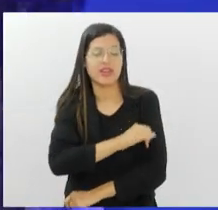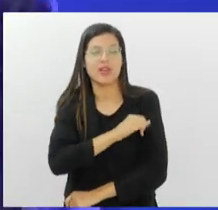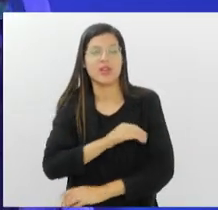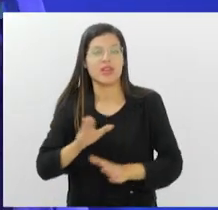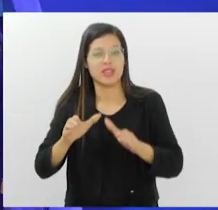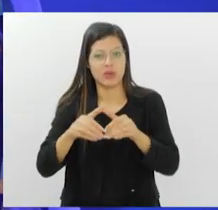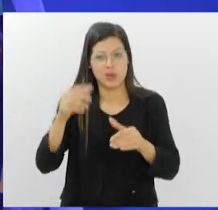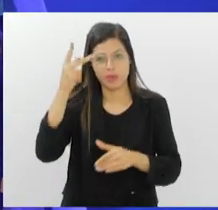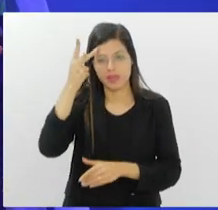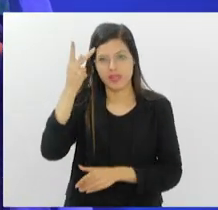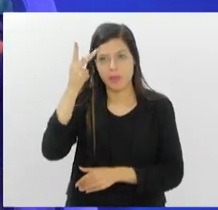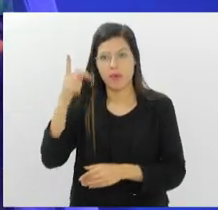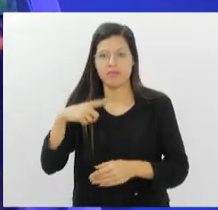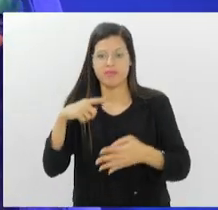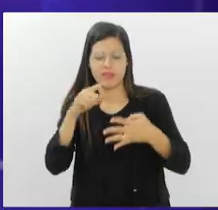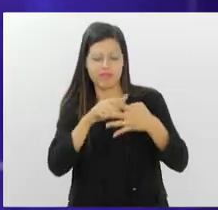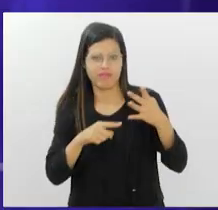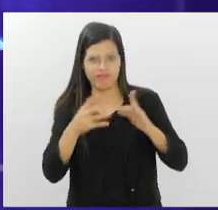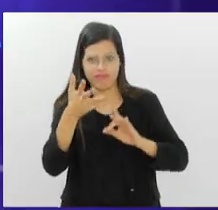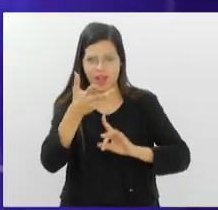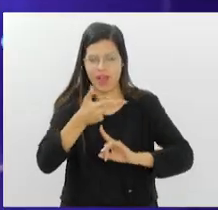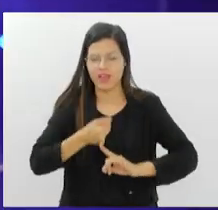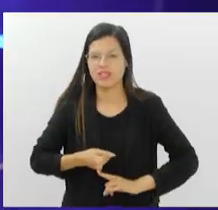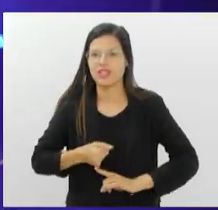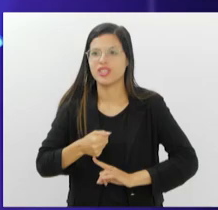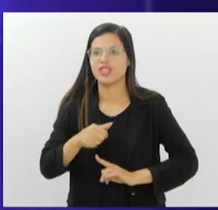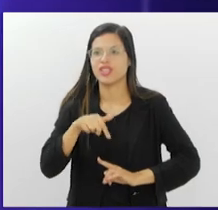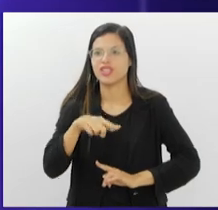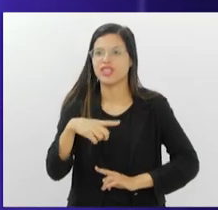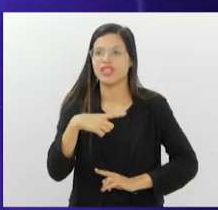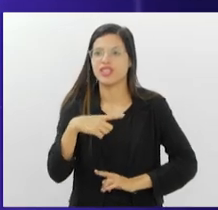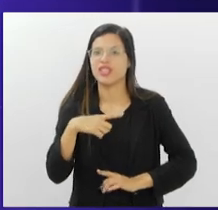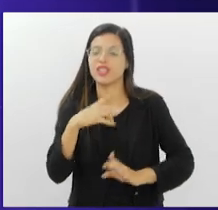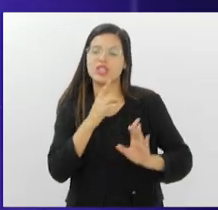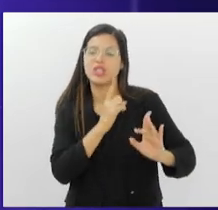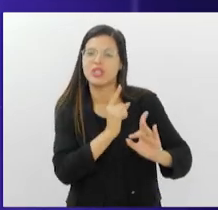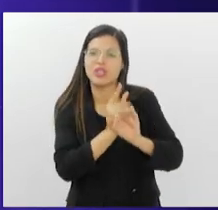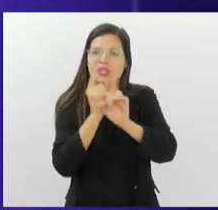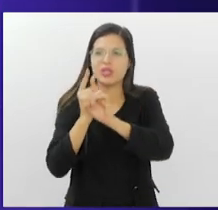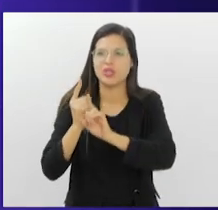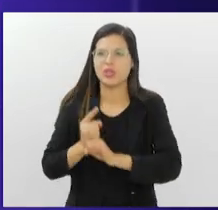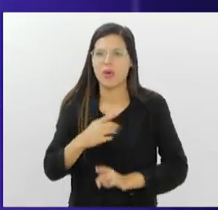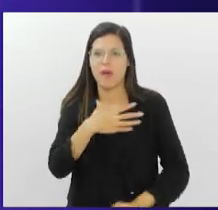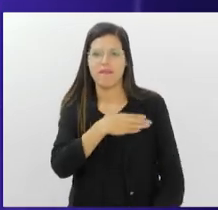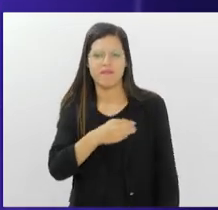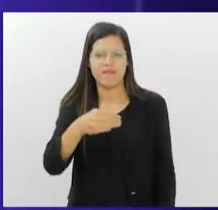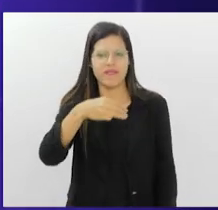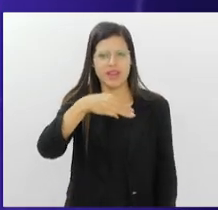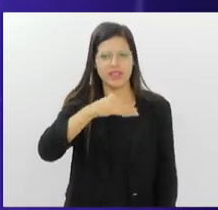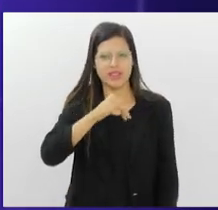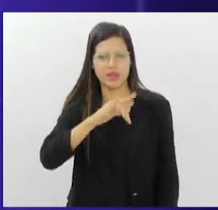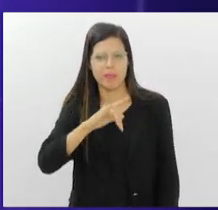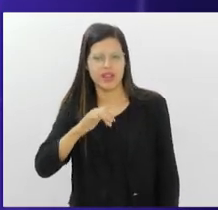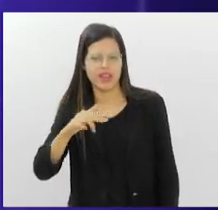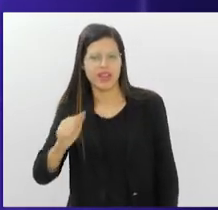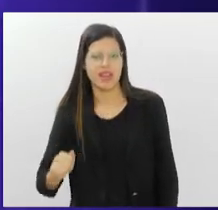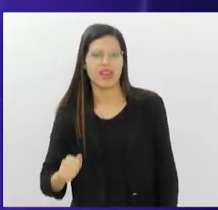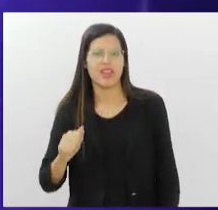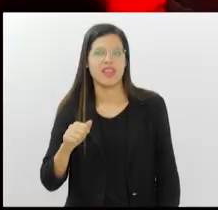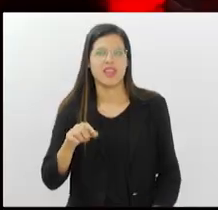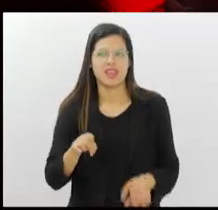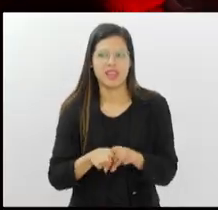é composta por 4 artistas e tem como inspiração as descobertas da filha de Milena e Fabrício, criadores da